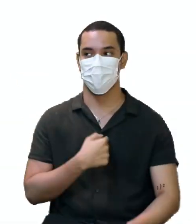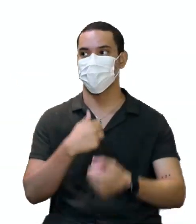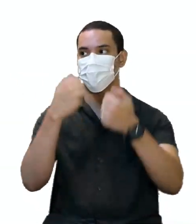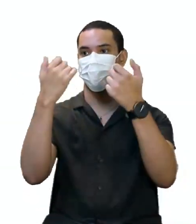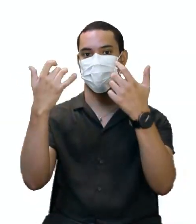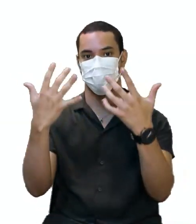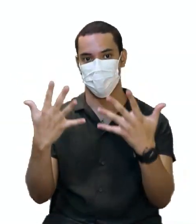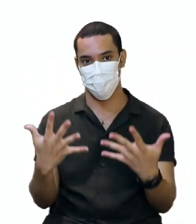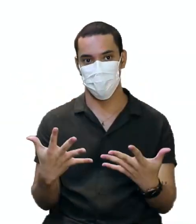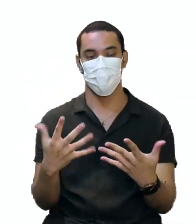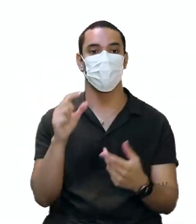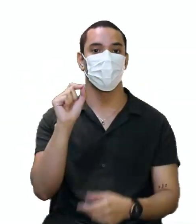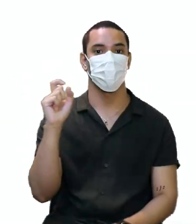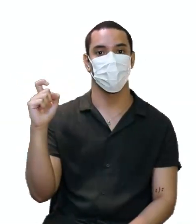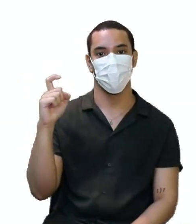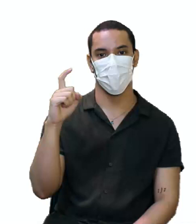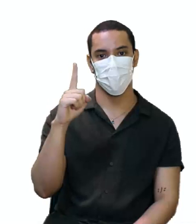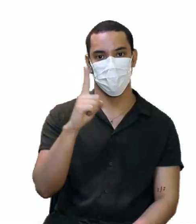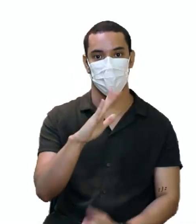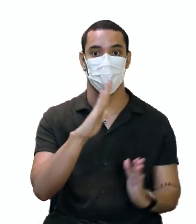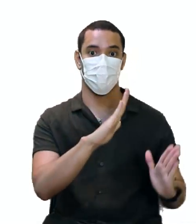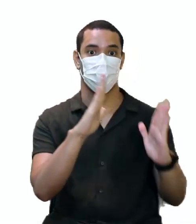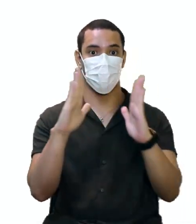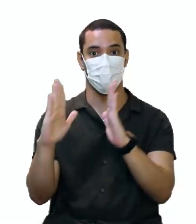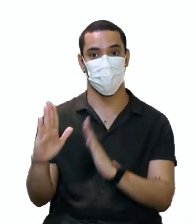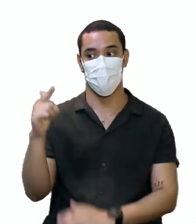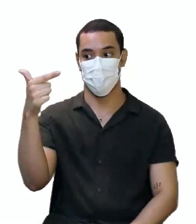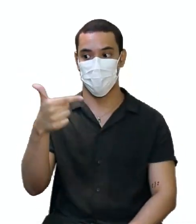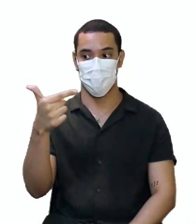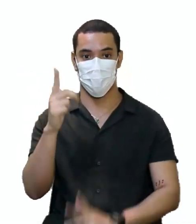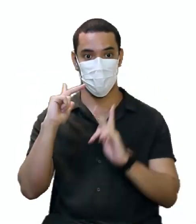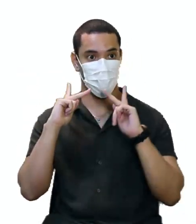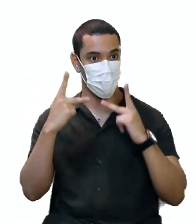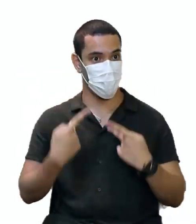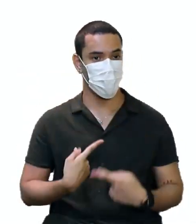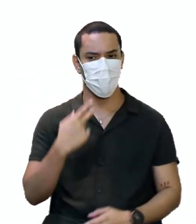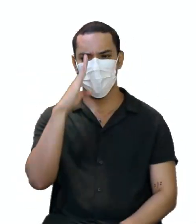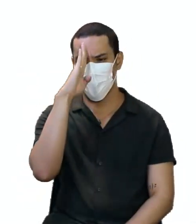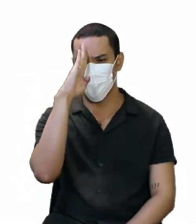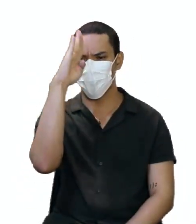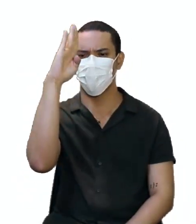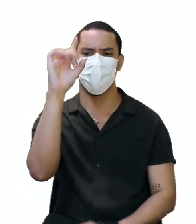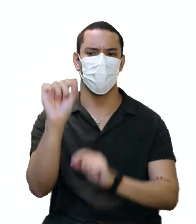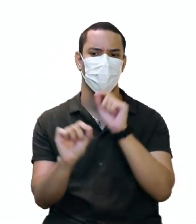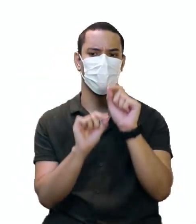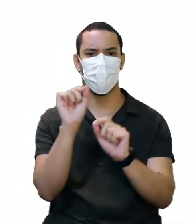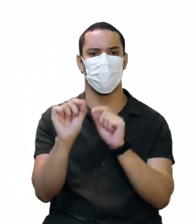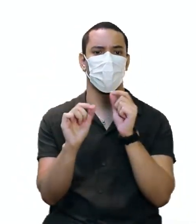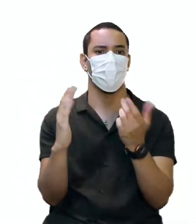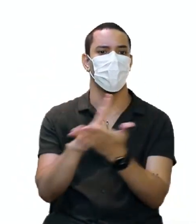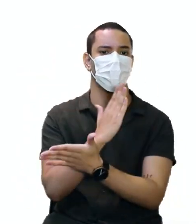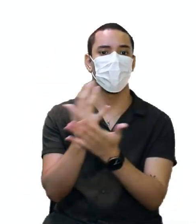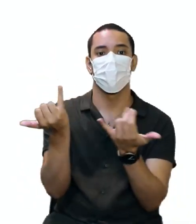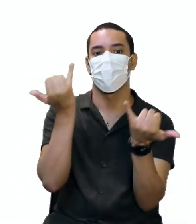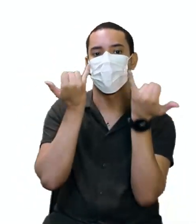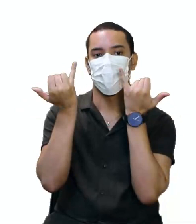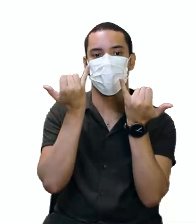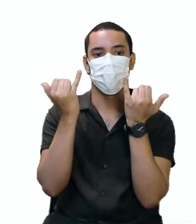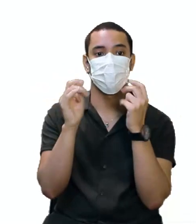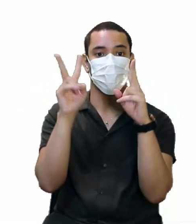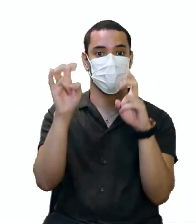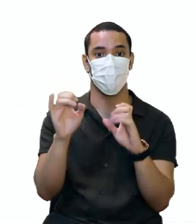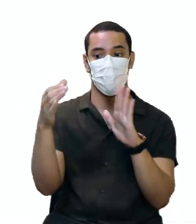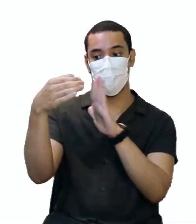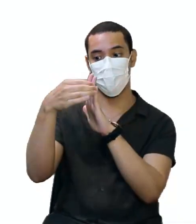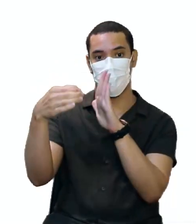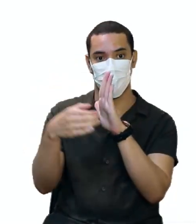evolução da evolução humana, parte 2, onde a gente priorizou nessa aula algumas informações sobre esses dois